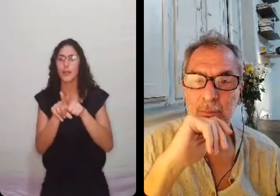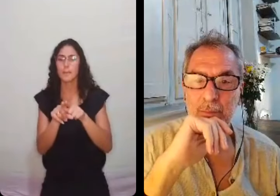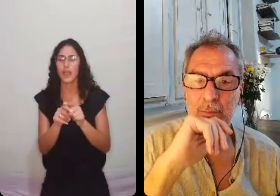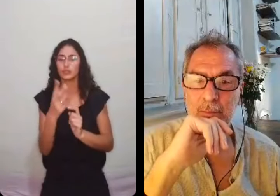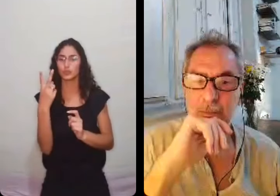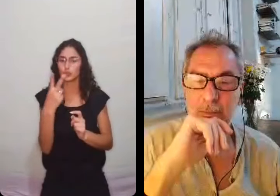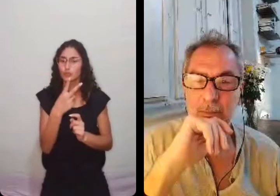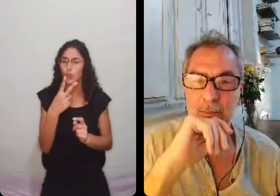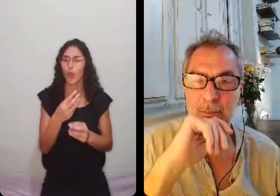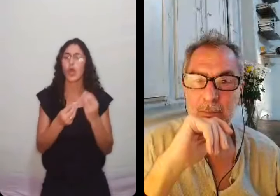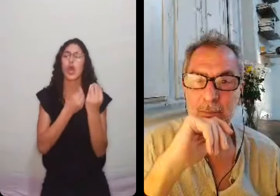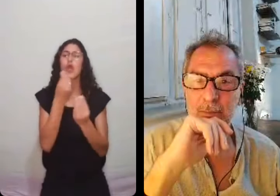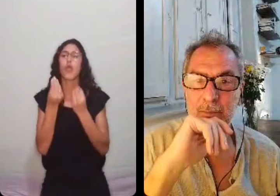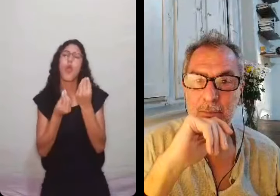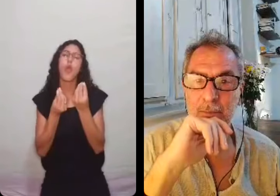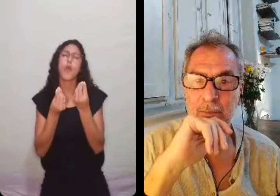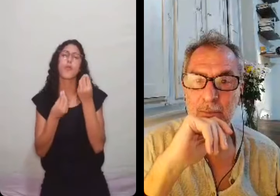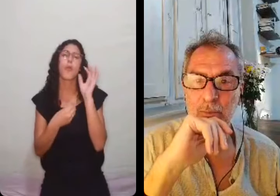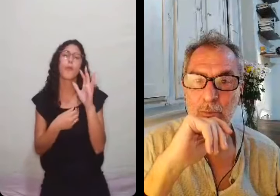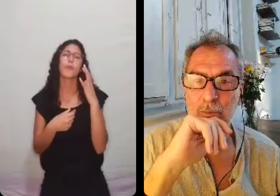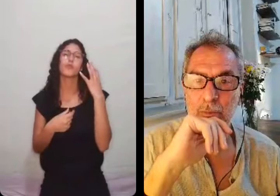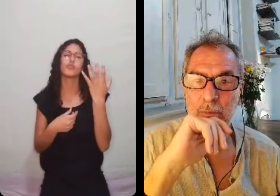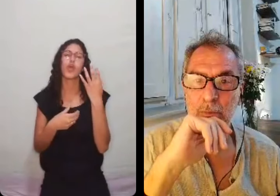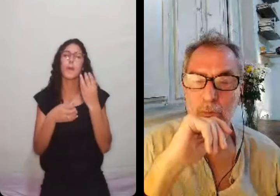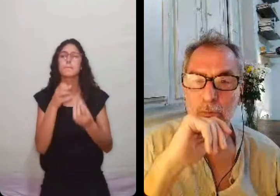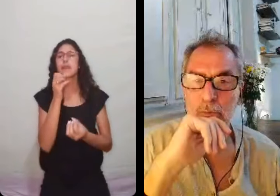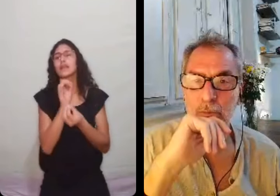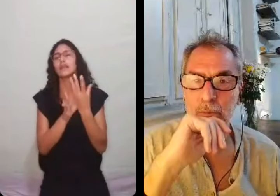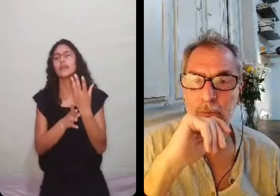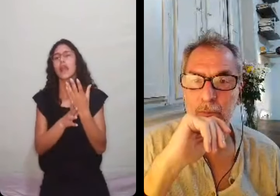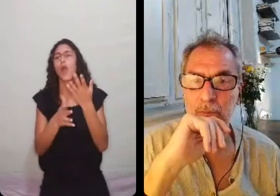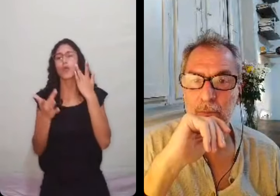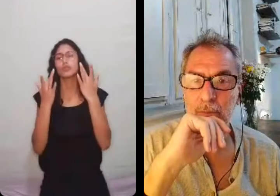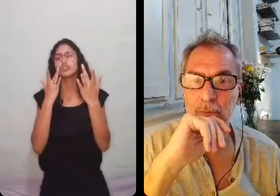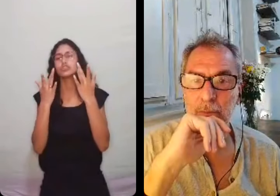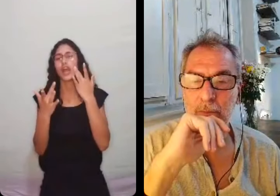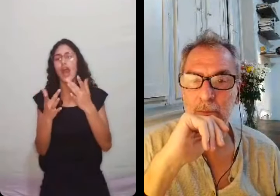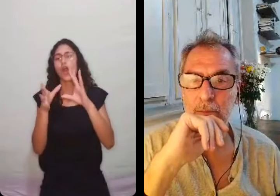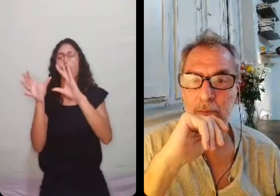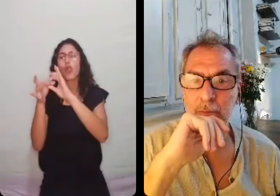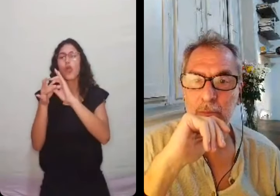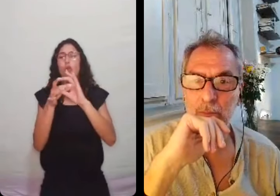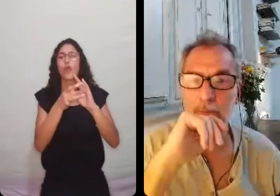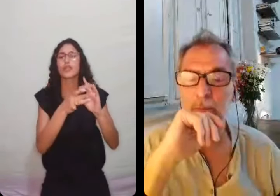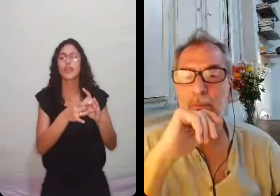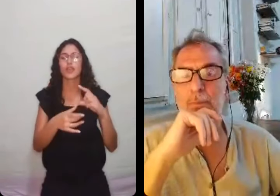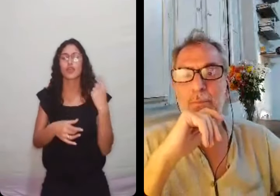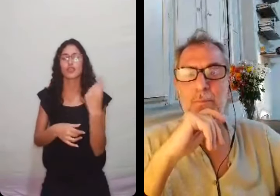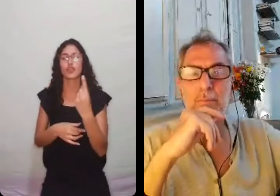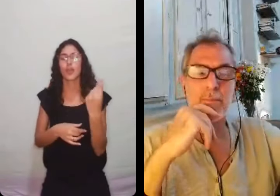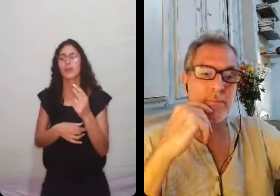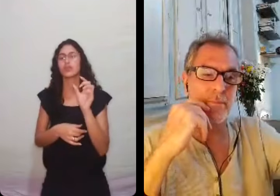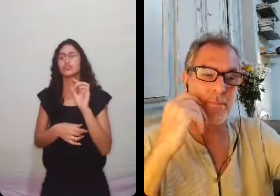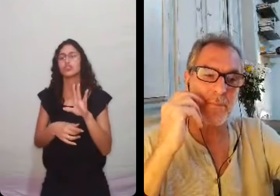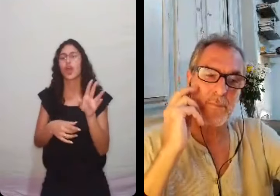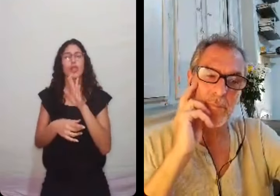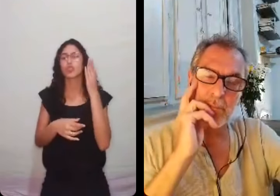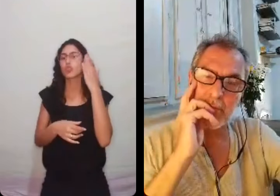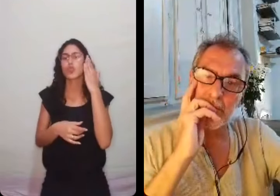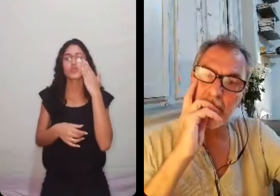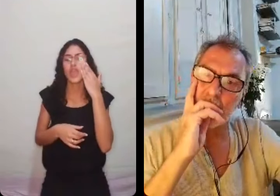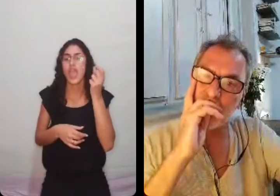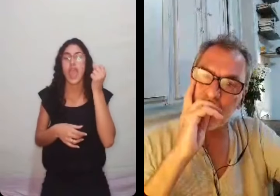como que foi criar um espetáculo num contexto de isolamento, né? Não sei se vocês tiveram